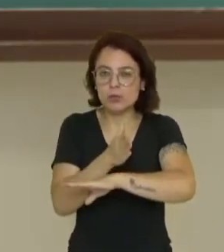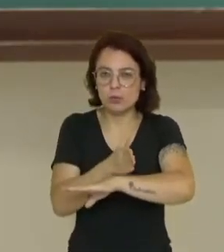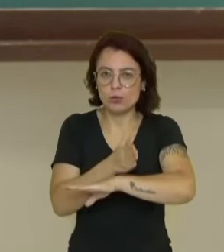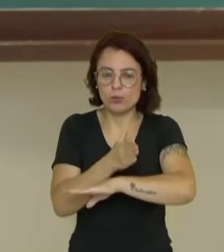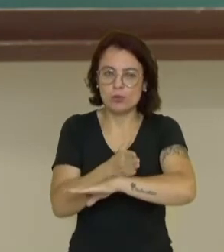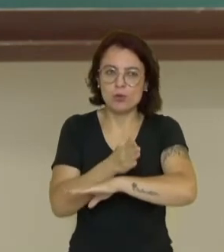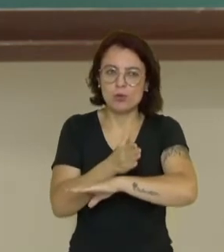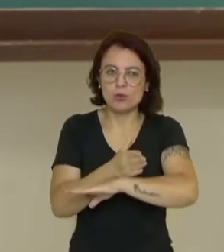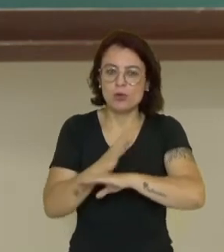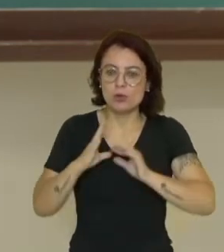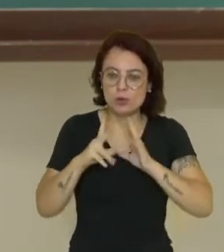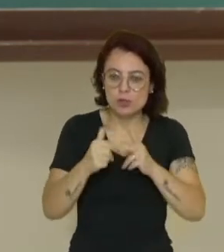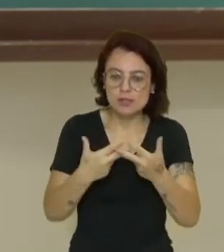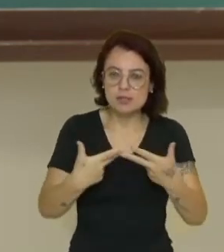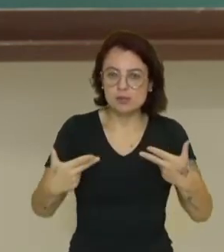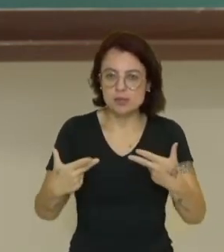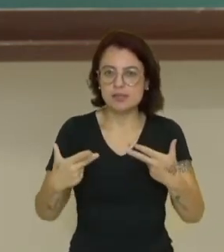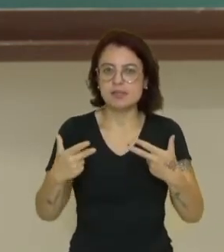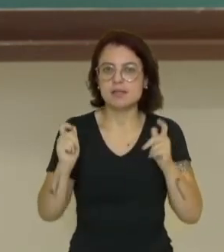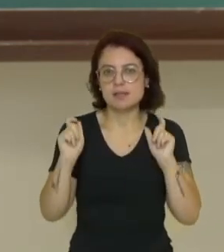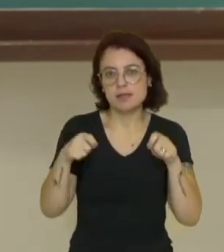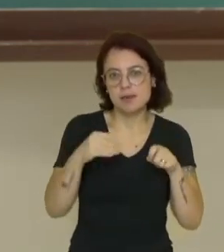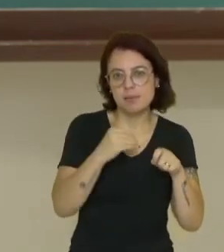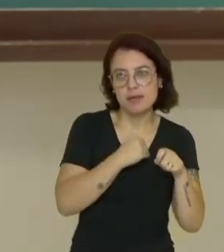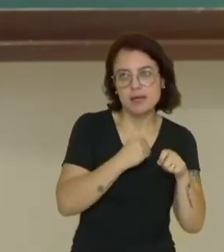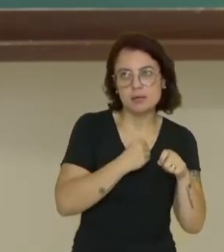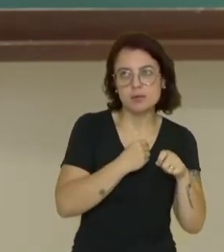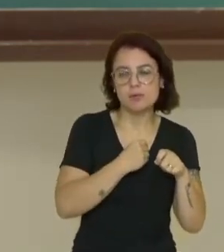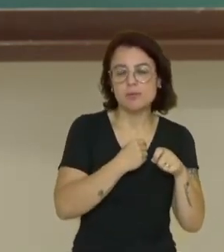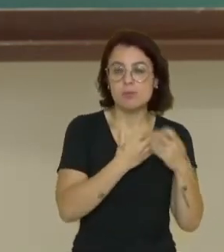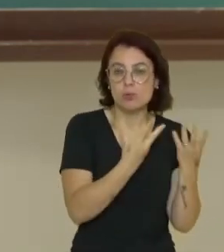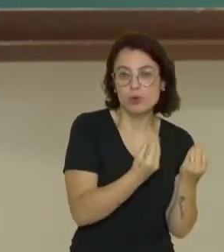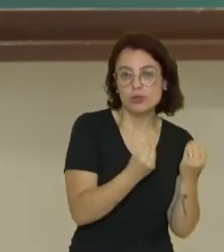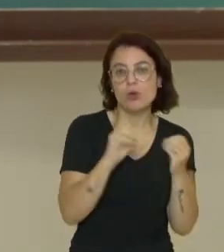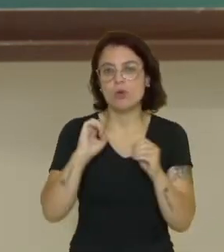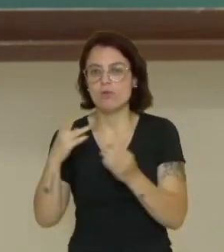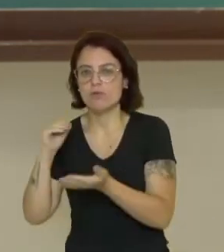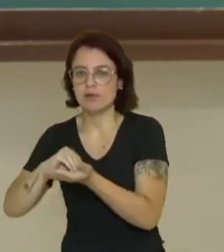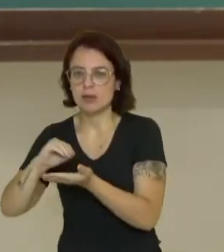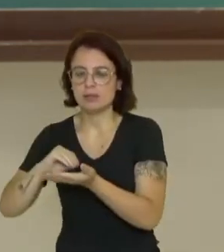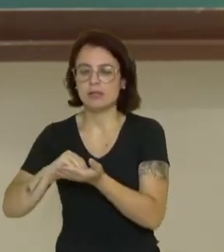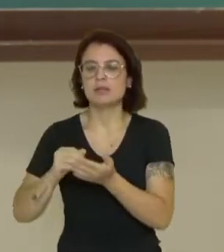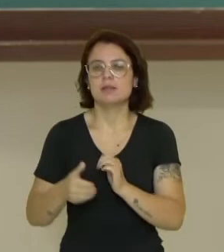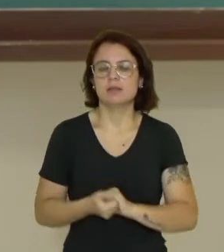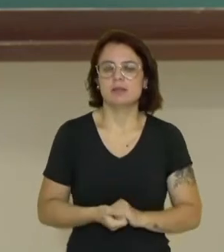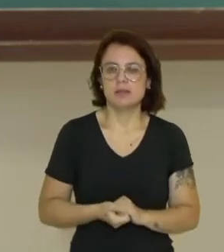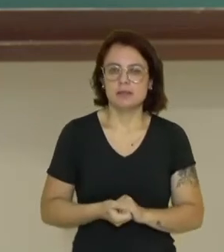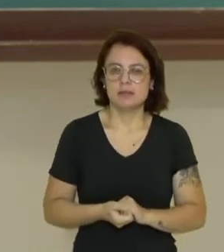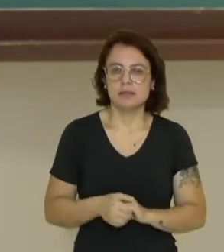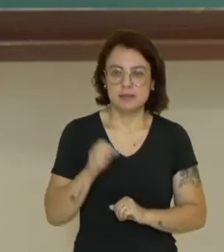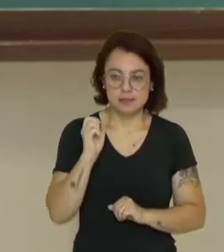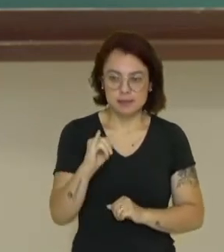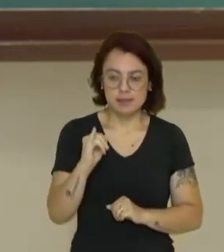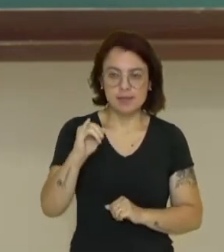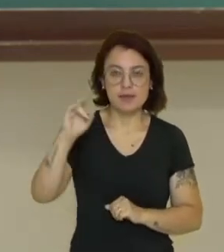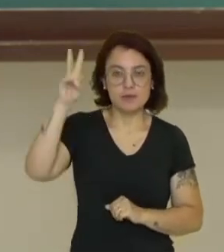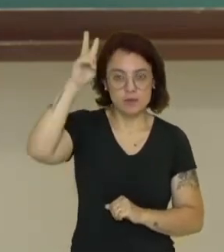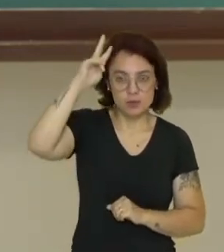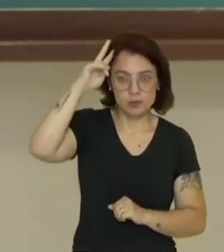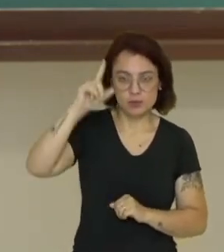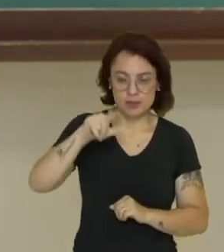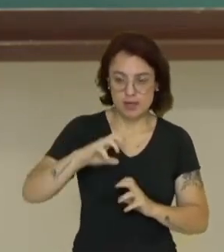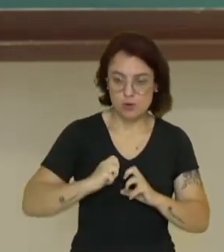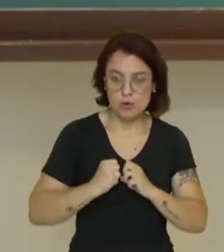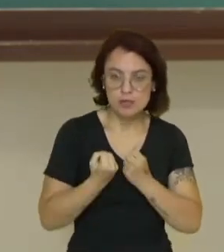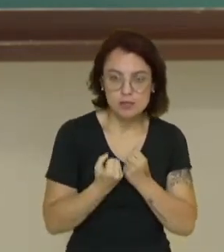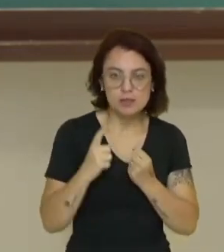meio. Tudo pode pecar, né? Por excesso ou por falta. Se a virtude é a coragem, tem momentos em que eu posso